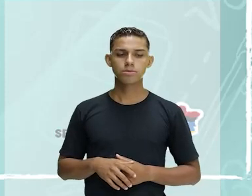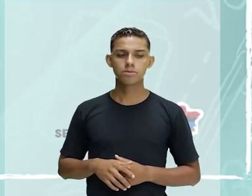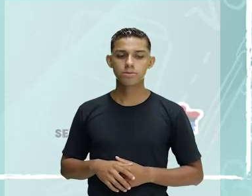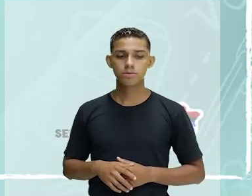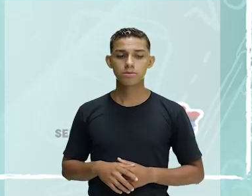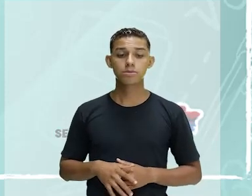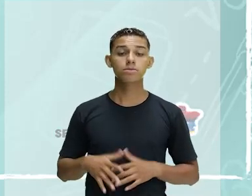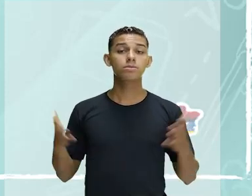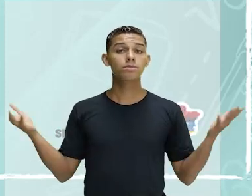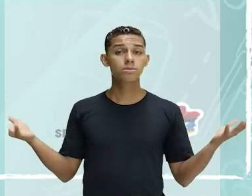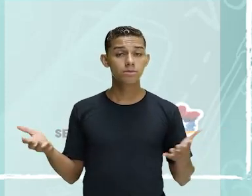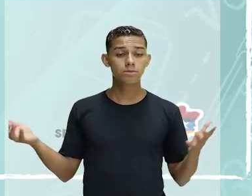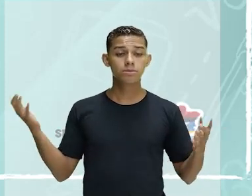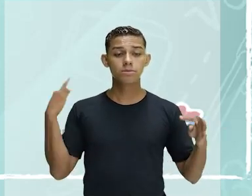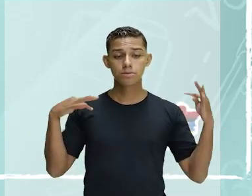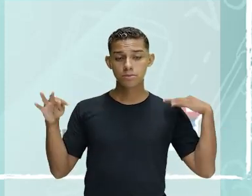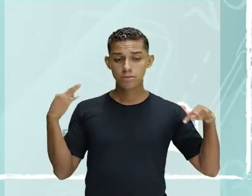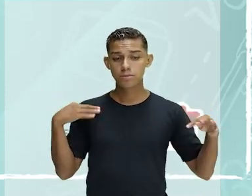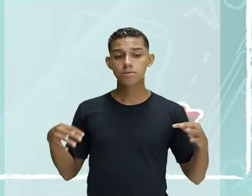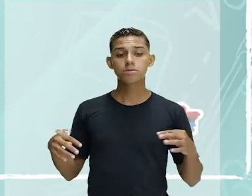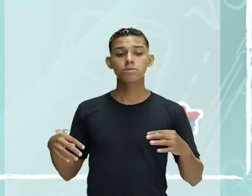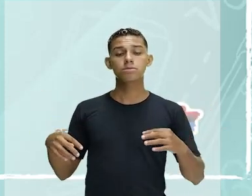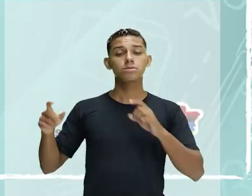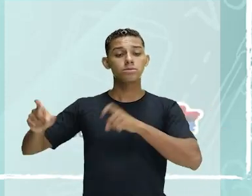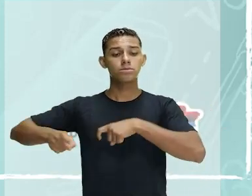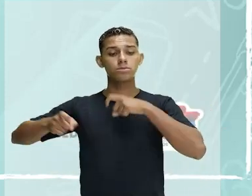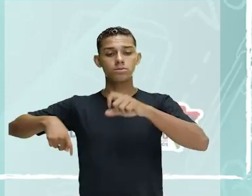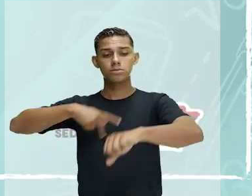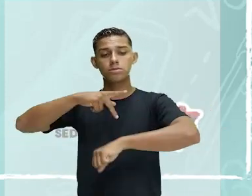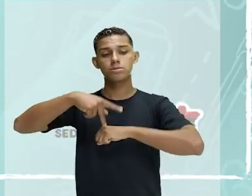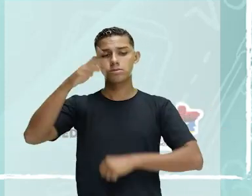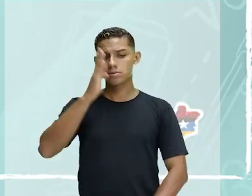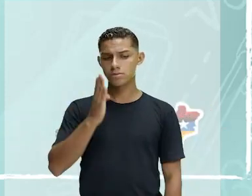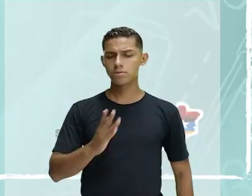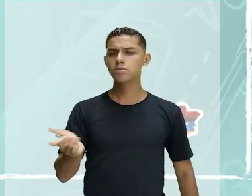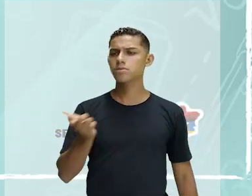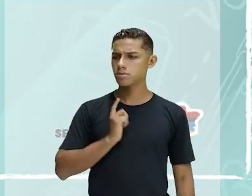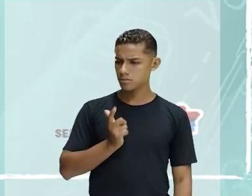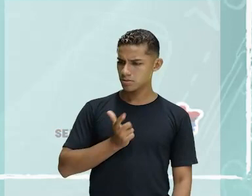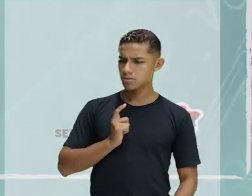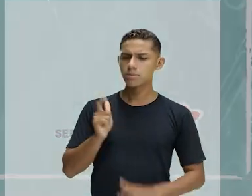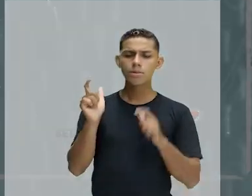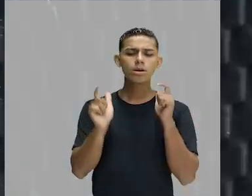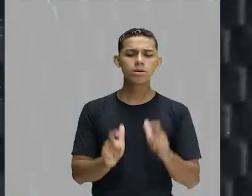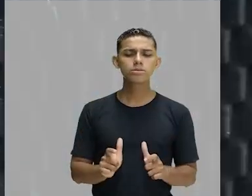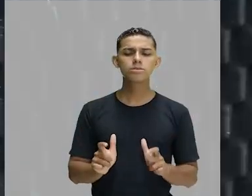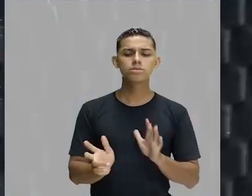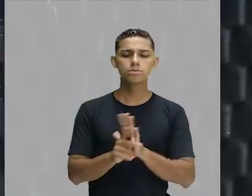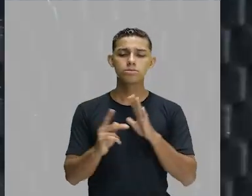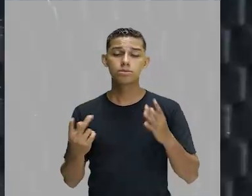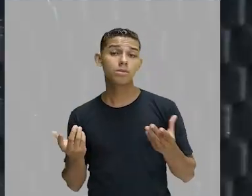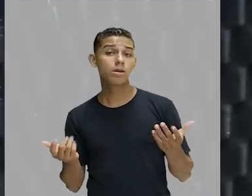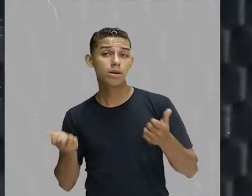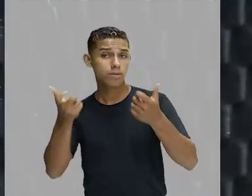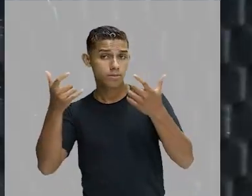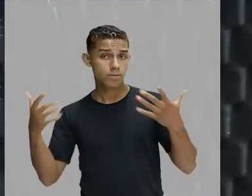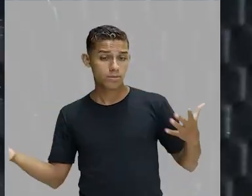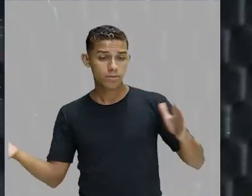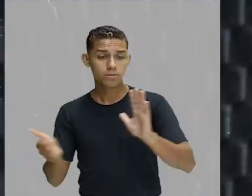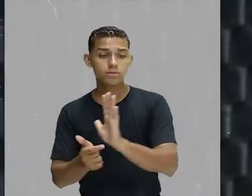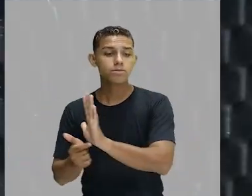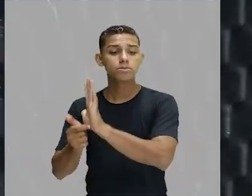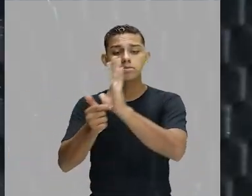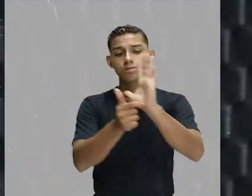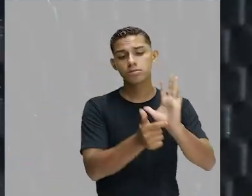Muito bem. Então, turismo rural no Brasil. Eu tenho, professor, existe aonde? Então, eu destaquei para vocês